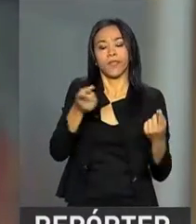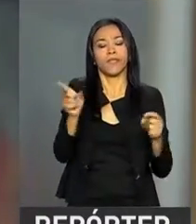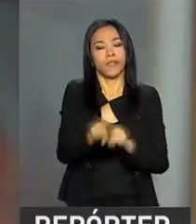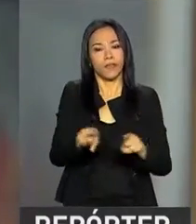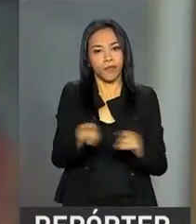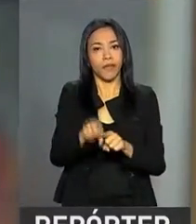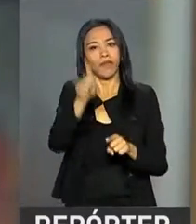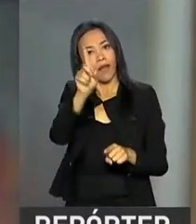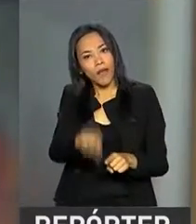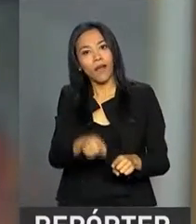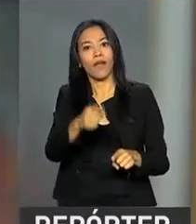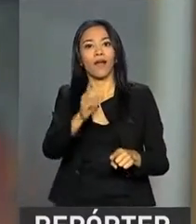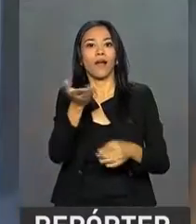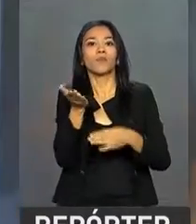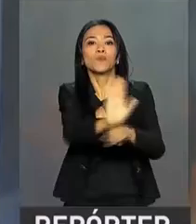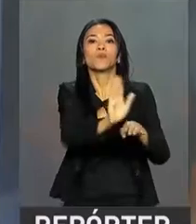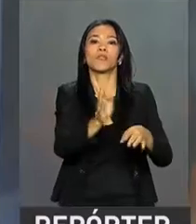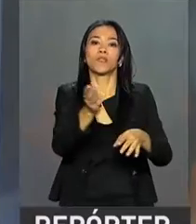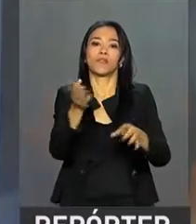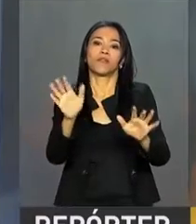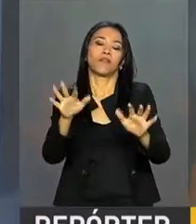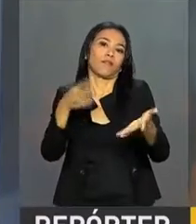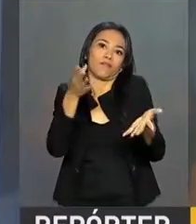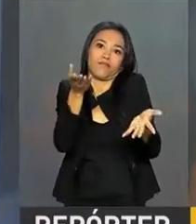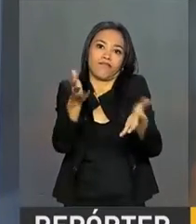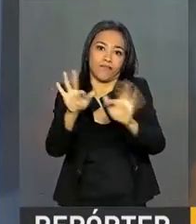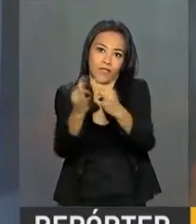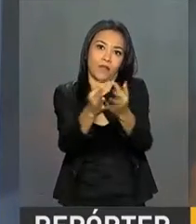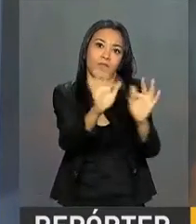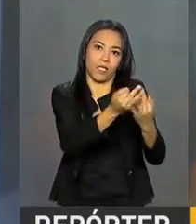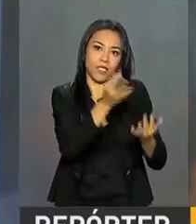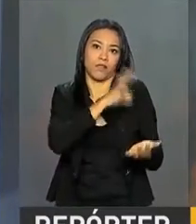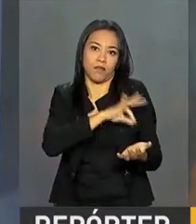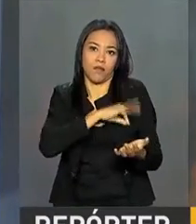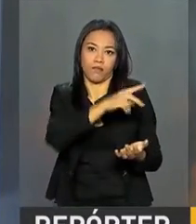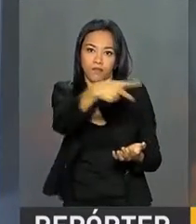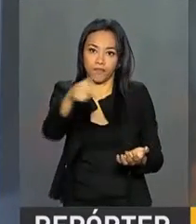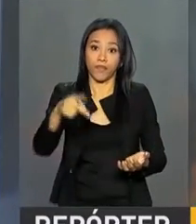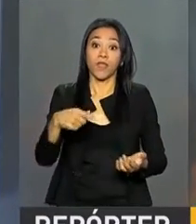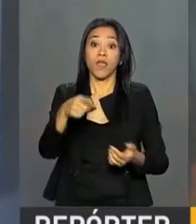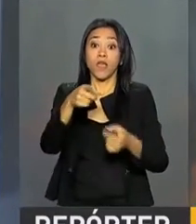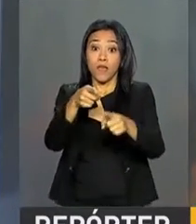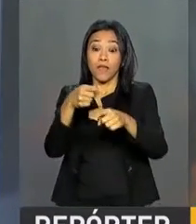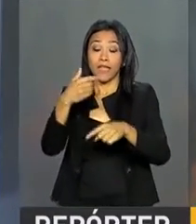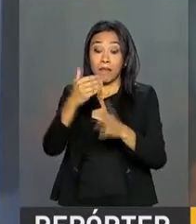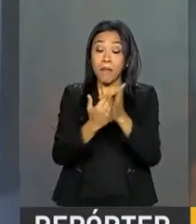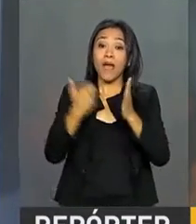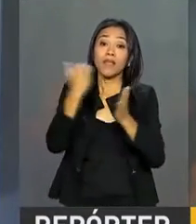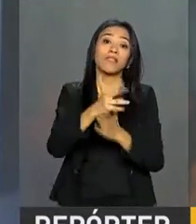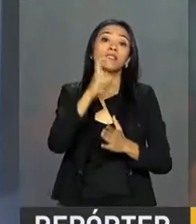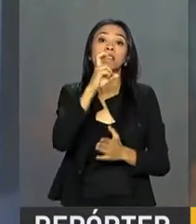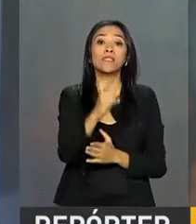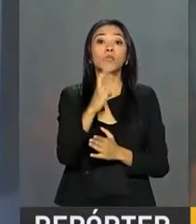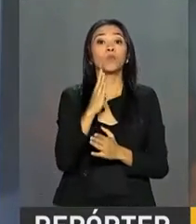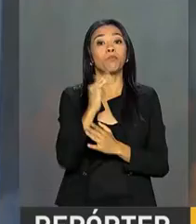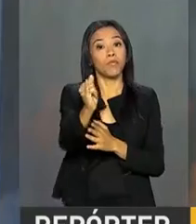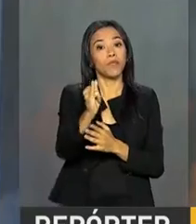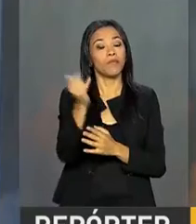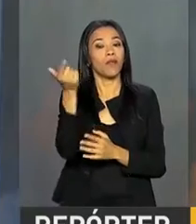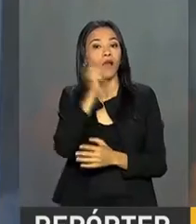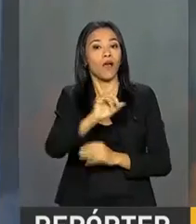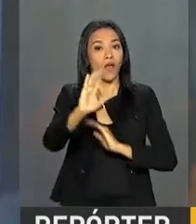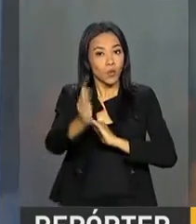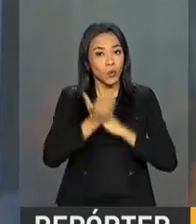no orçamento das famílias ao invés de pagar juros as pessoas vão ter 5 bilhões de reais a mais pra atender às suas necessidades